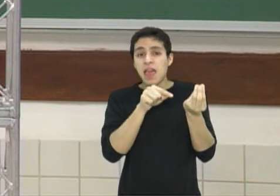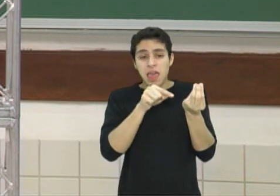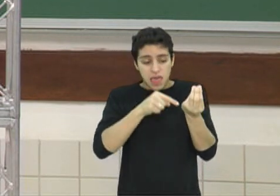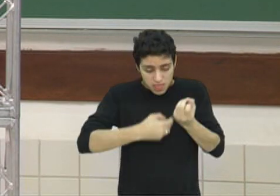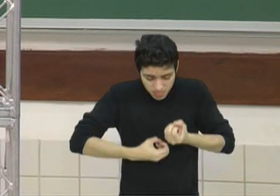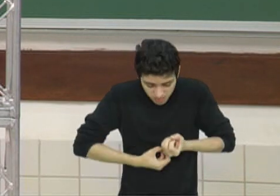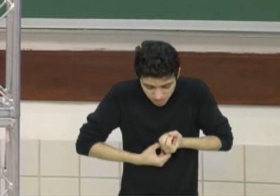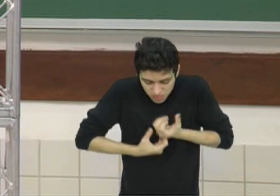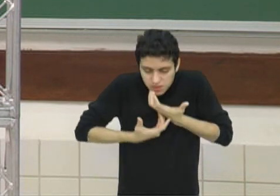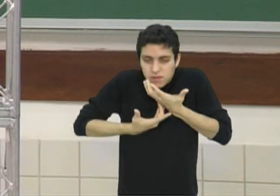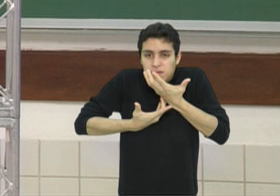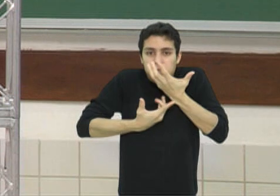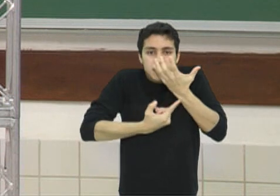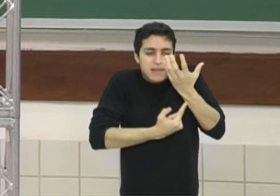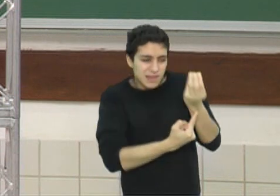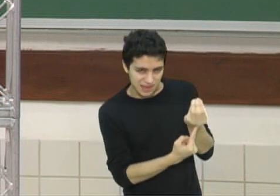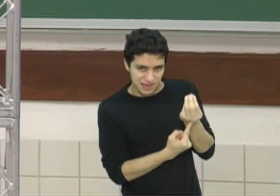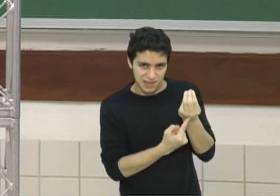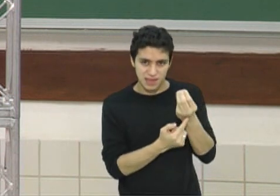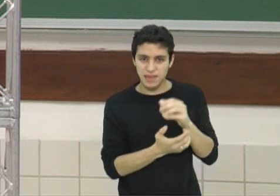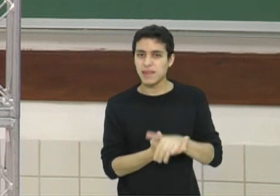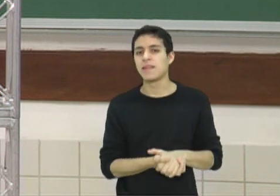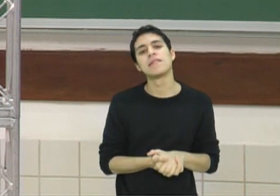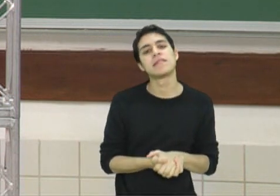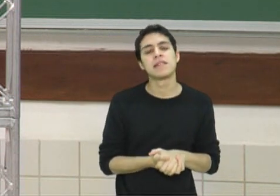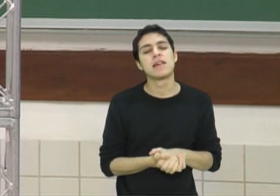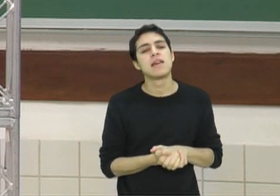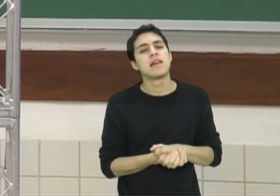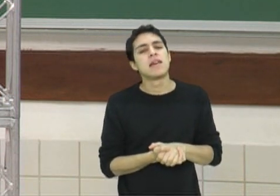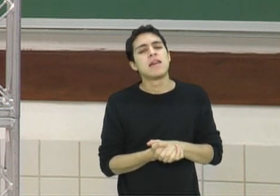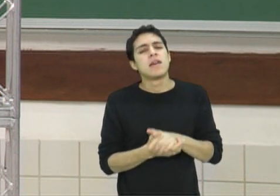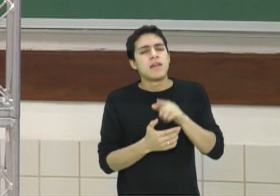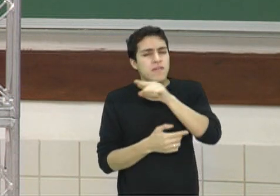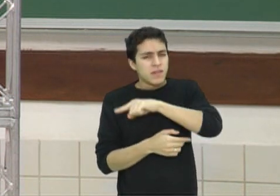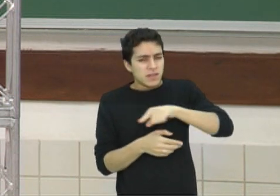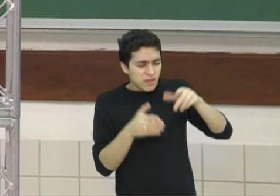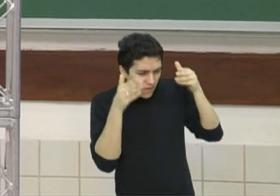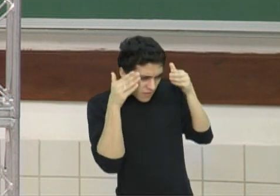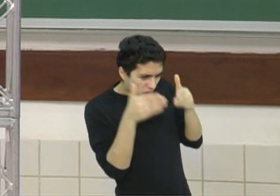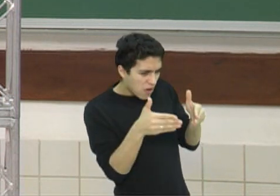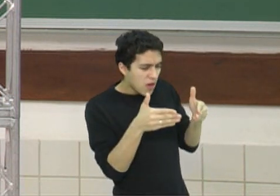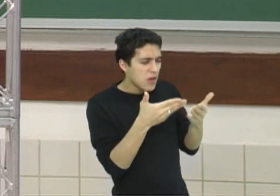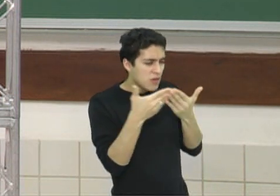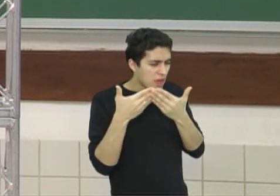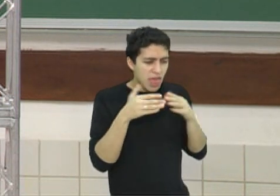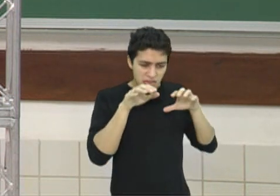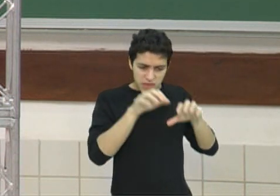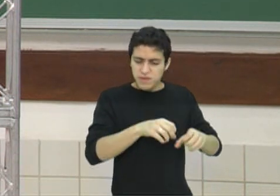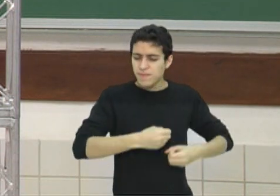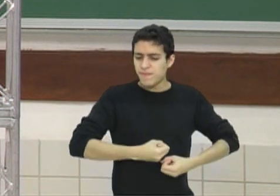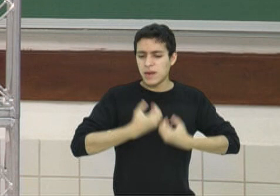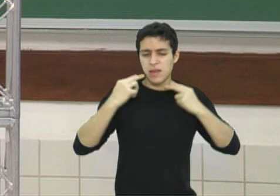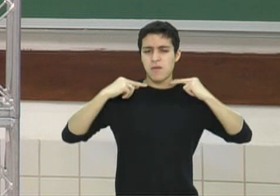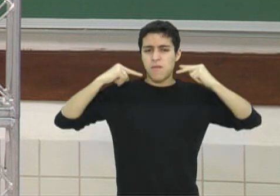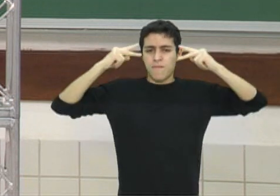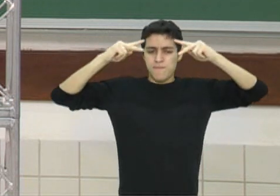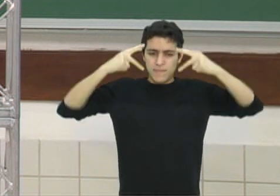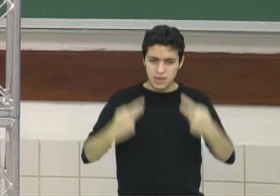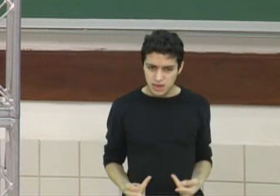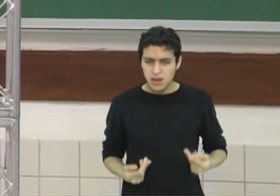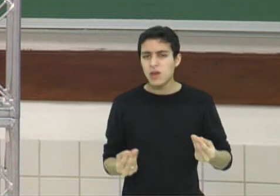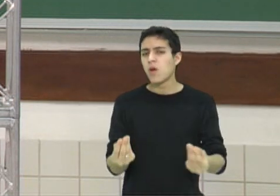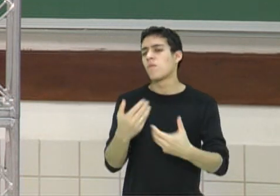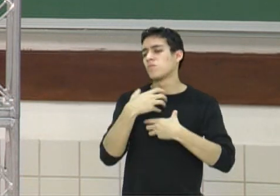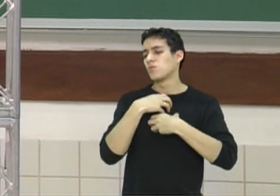humana. Sempre entrem no estudo com esse foco, é expressão humana. Como é que essa expressão é